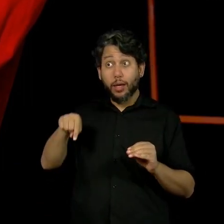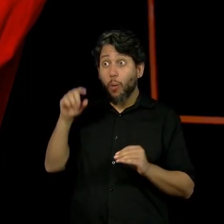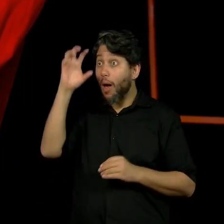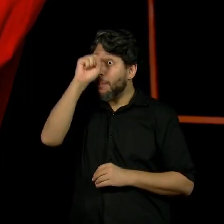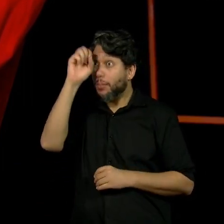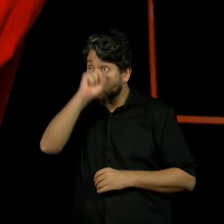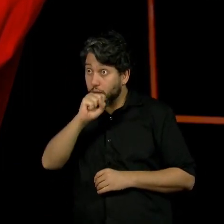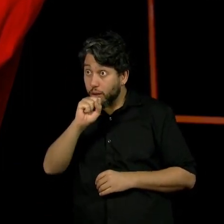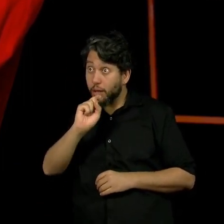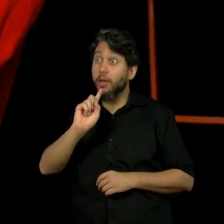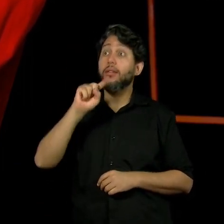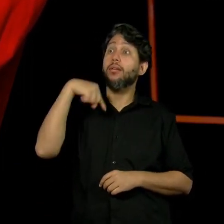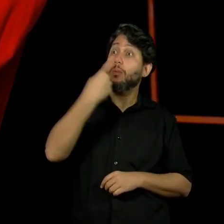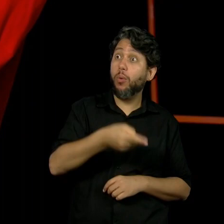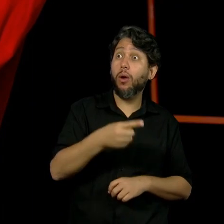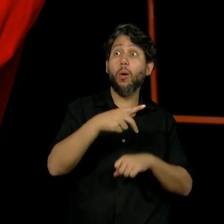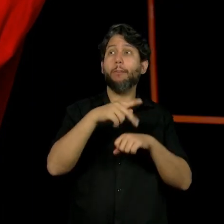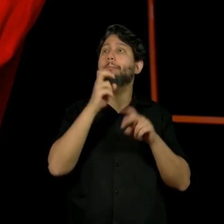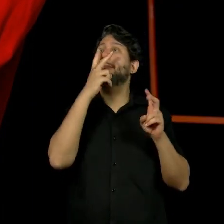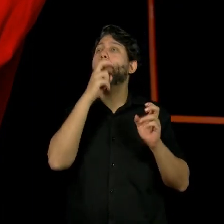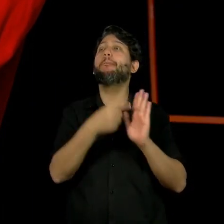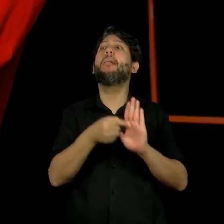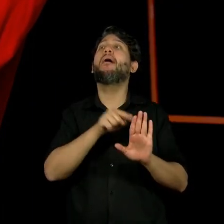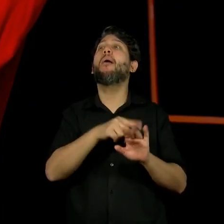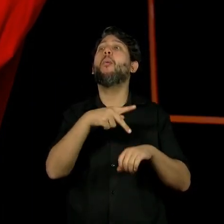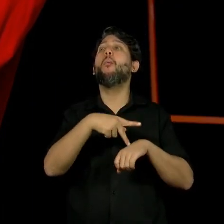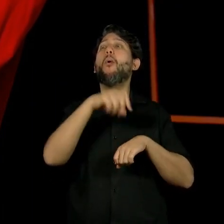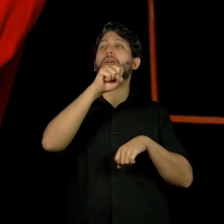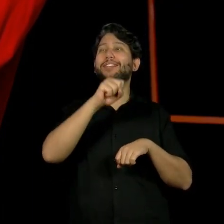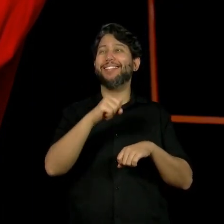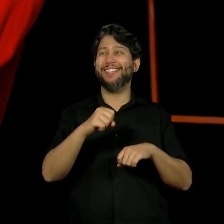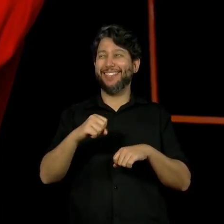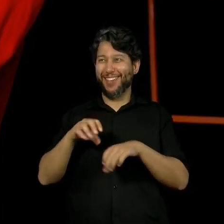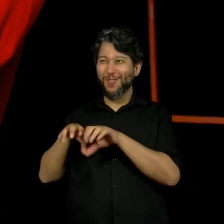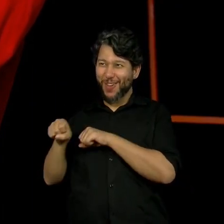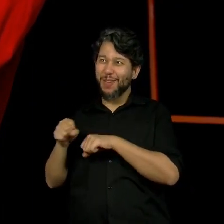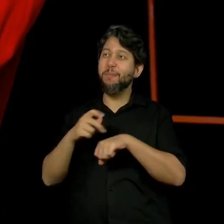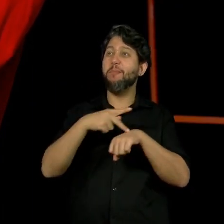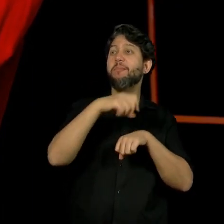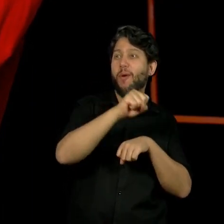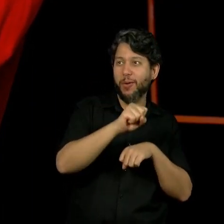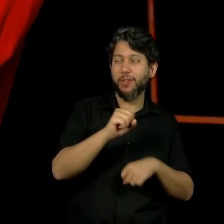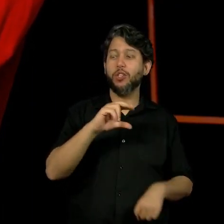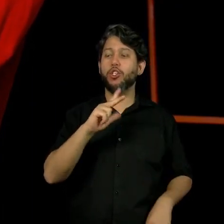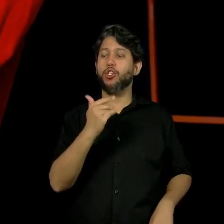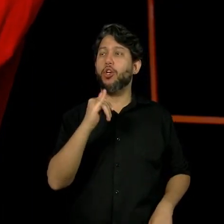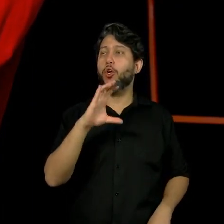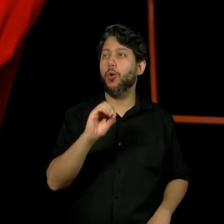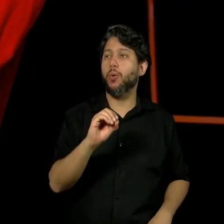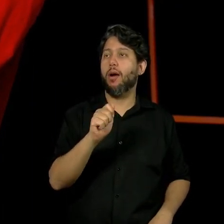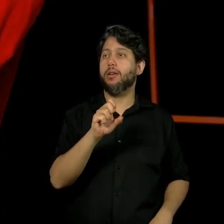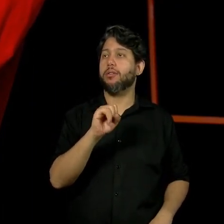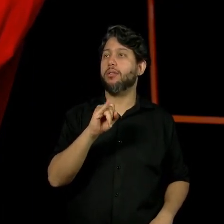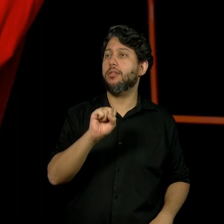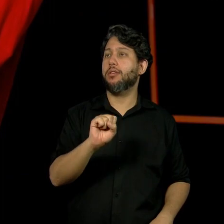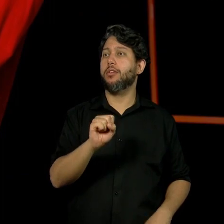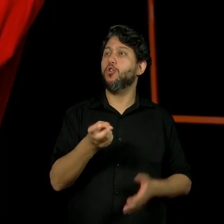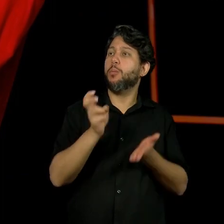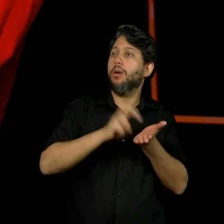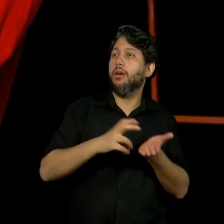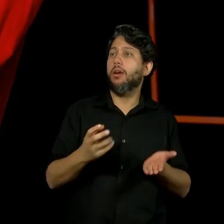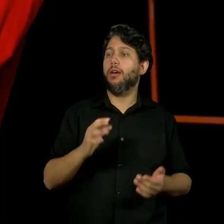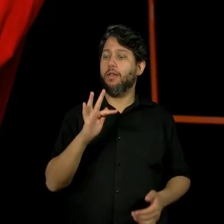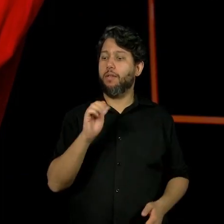minha pós-graduação foi, na realidade, na Jovem Pan, ao lado do dramaturgo Chico de Assis, promovendo o show da manhã, com